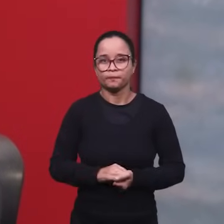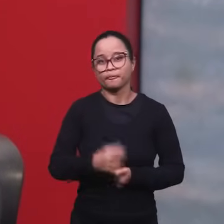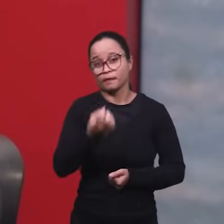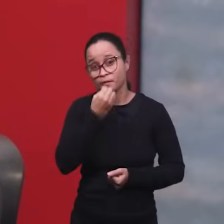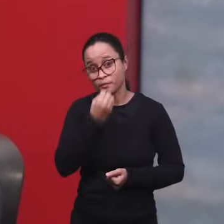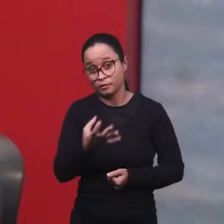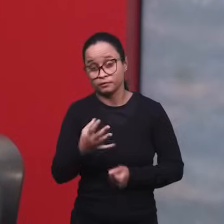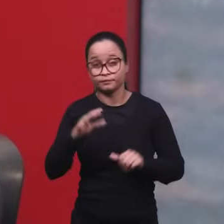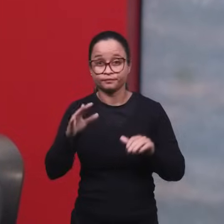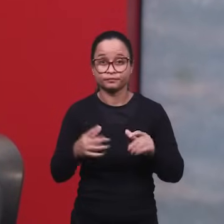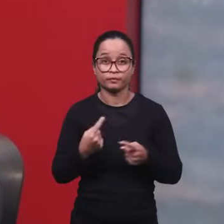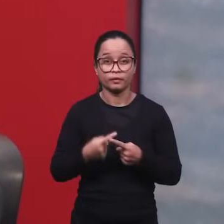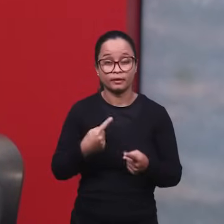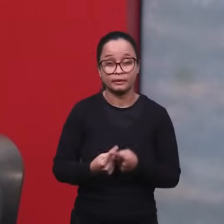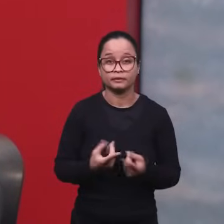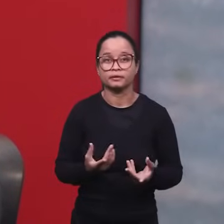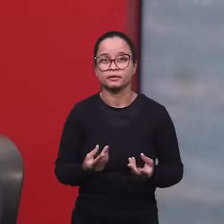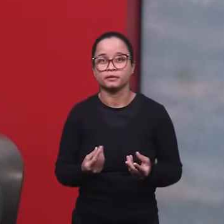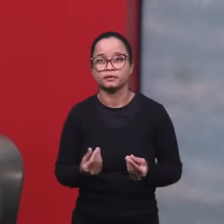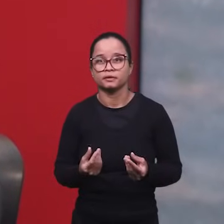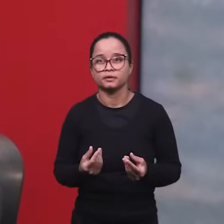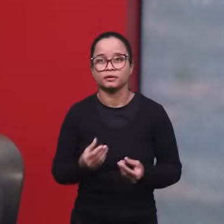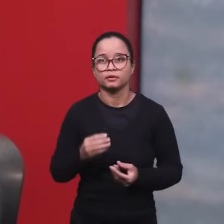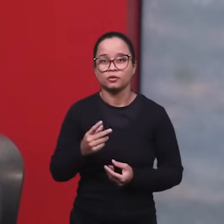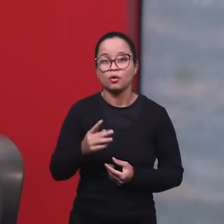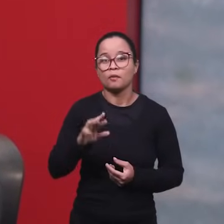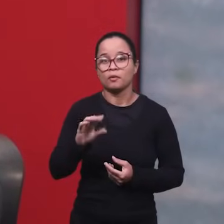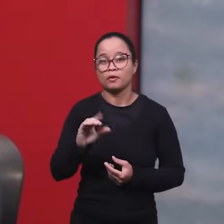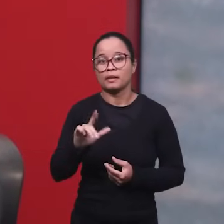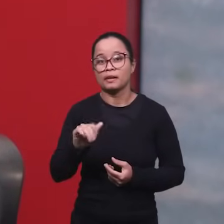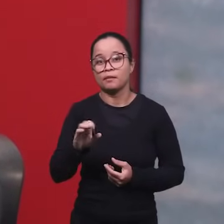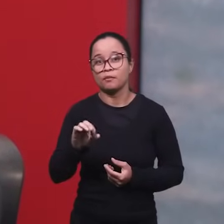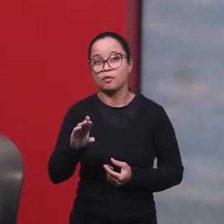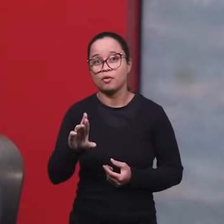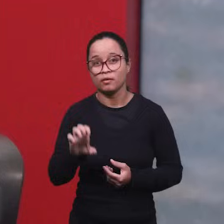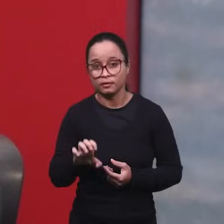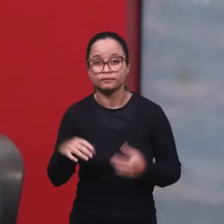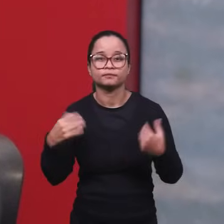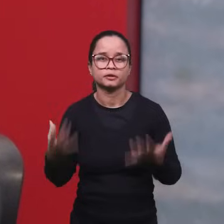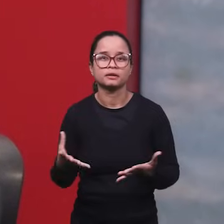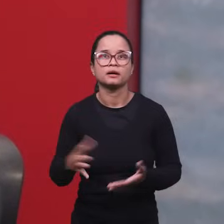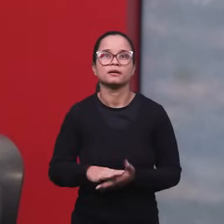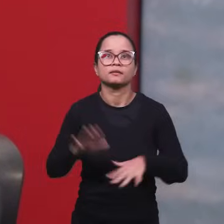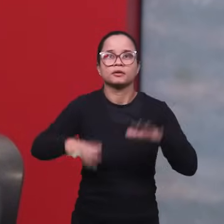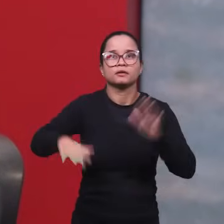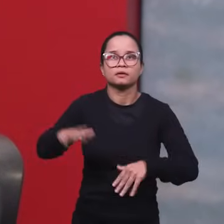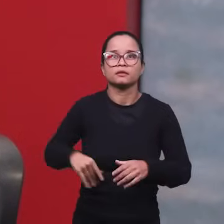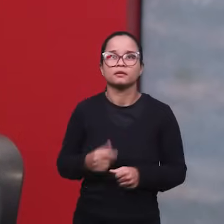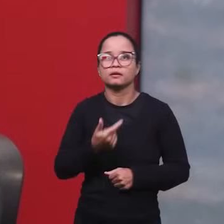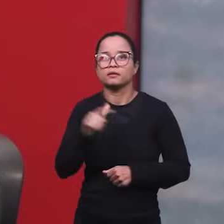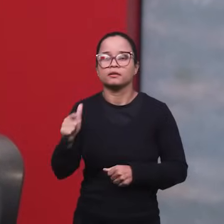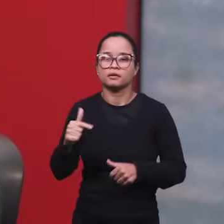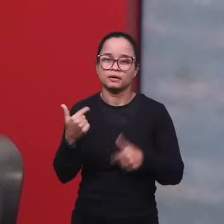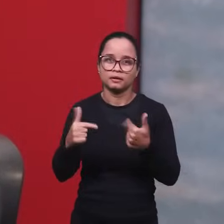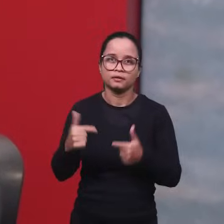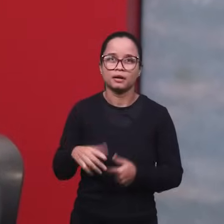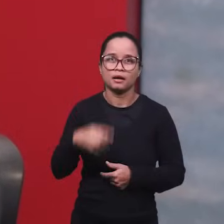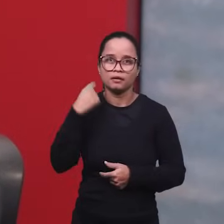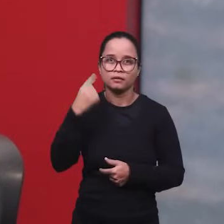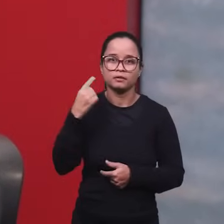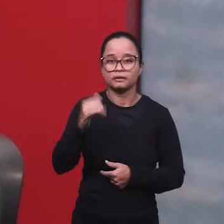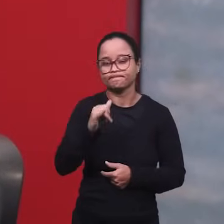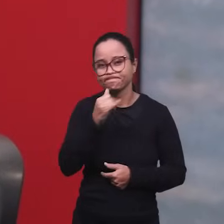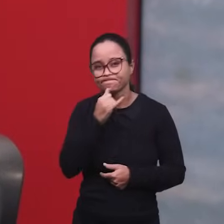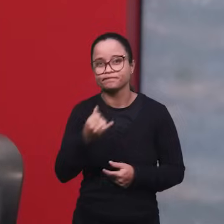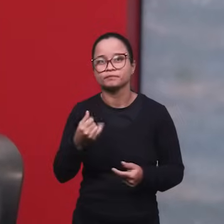é muito bom, muitas vezes, porque no Prolabore, dependendo da atividade, é 11% também. E agora, dependendo de outras atividades como advogado,